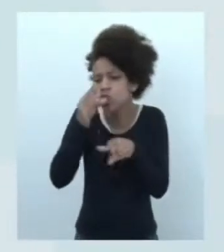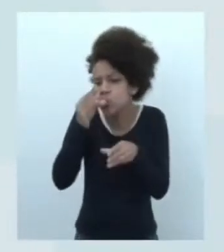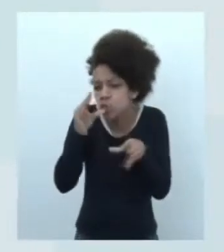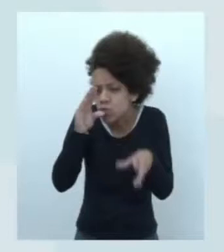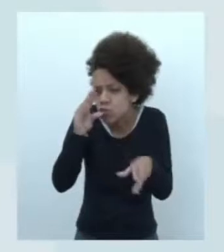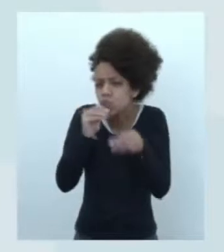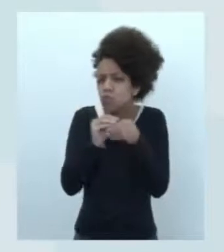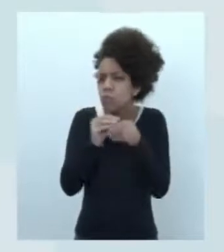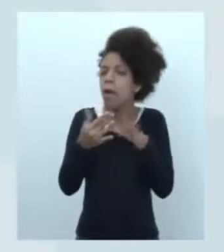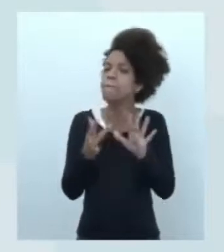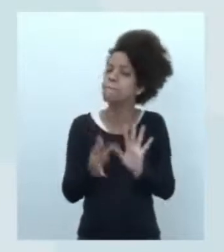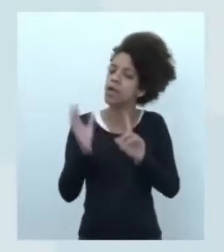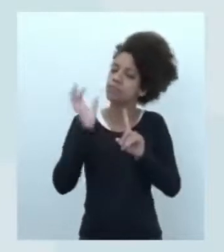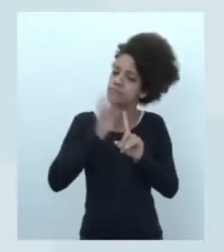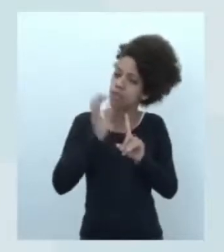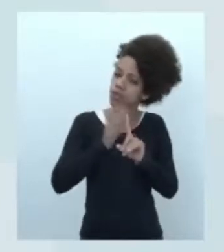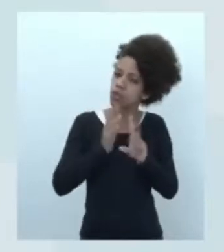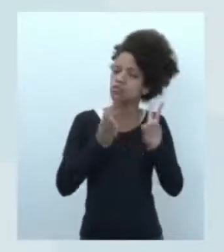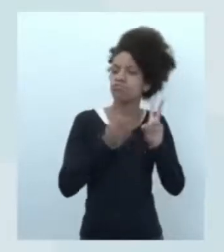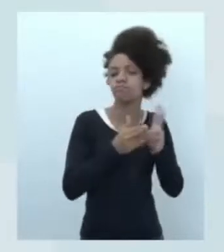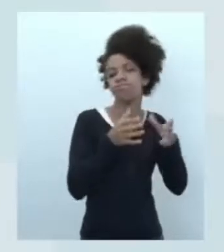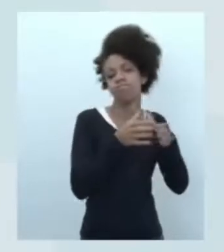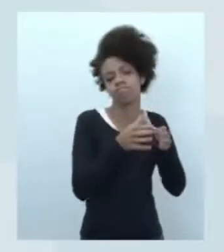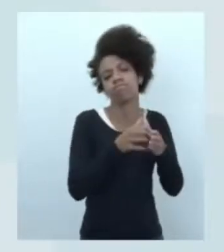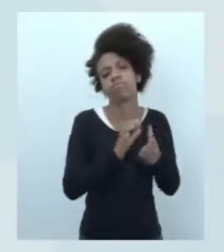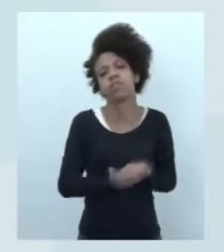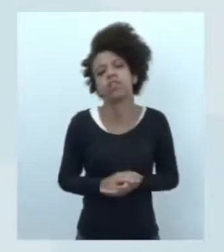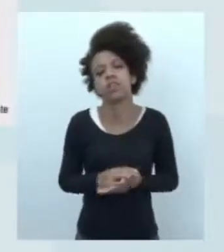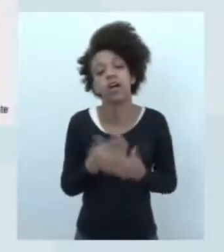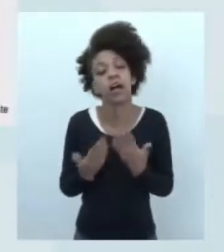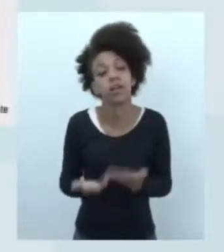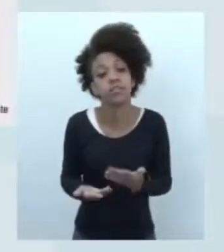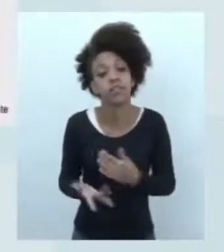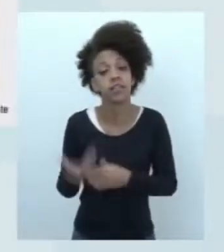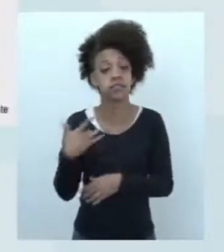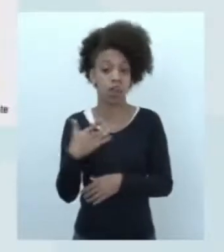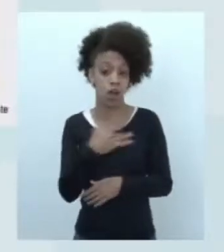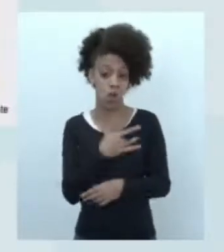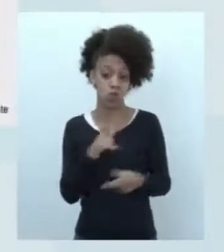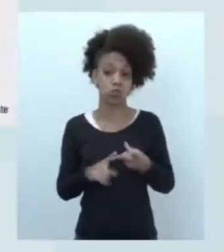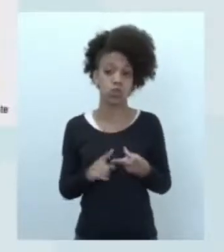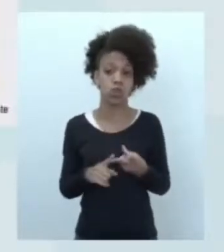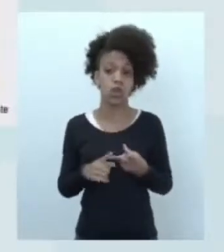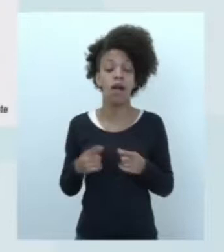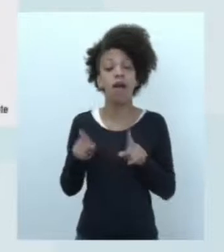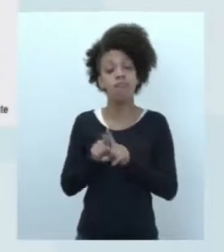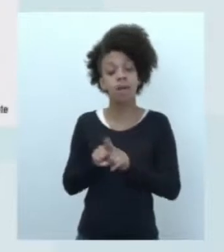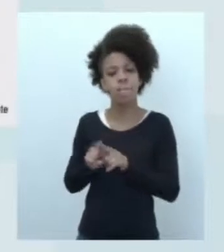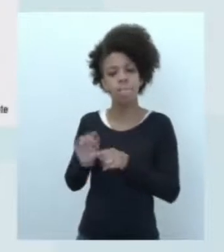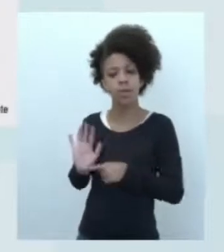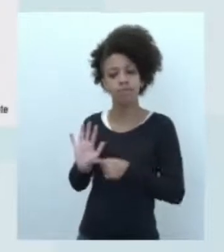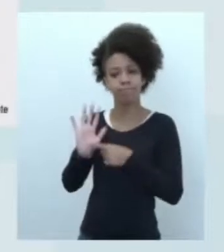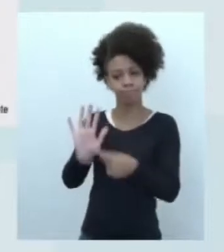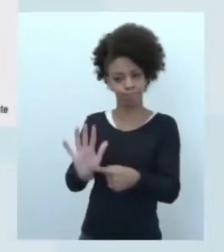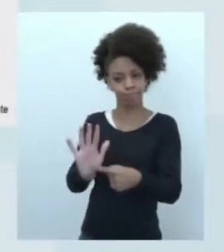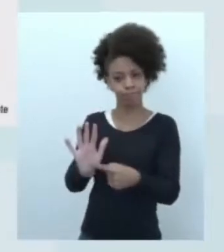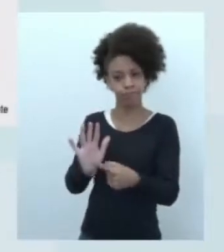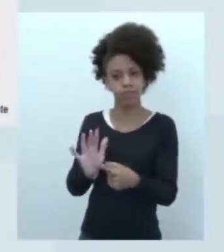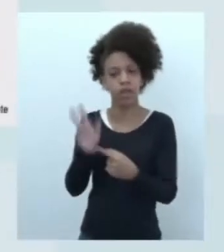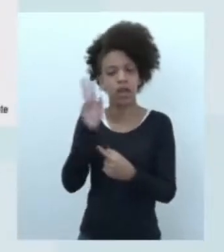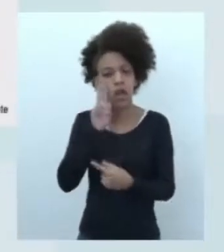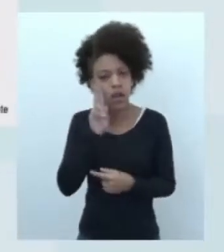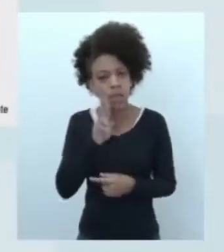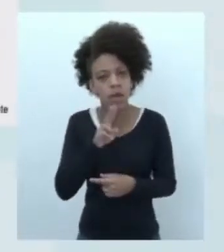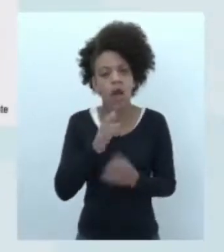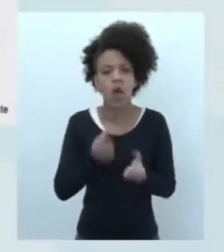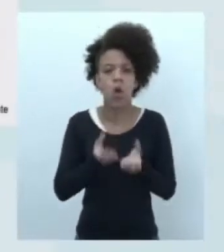as influências, né, dos povos indígenas nessa questão da saúde. Nós trouxemos também aqui para lembrar para vocês que o